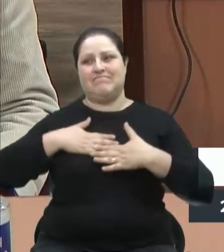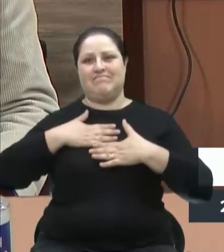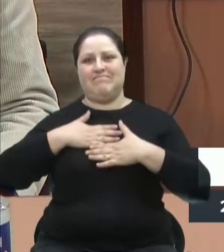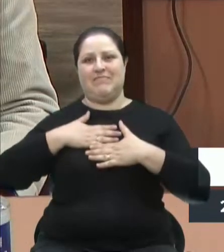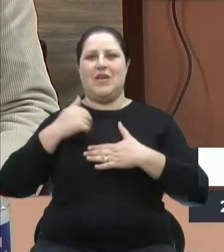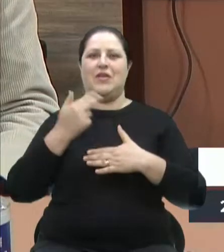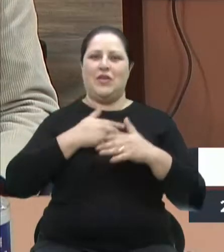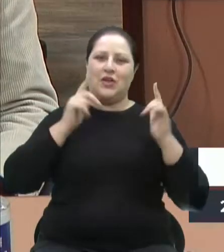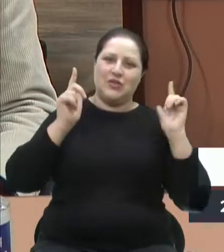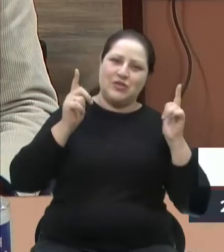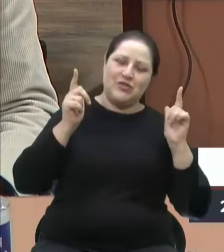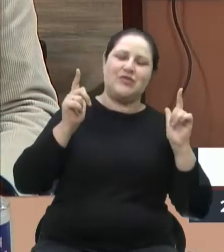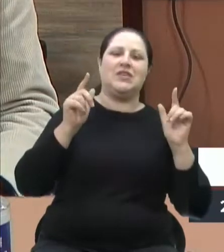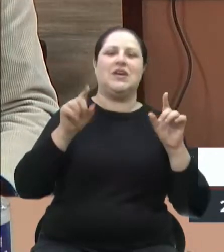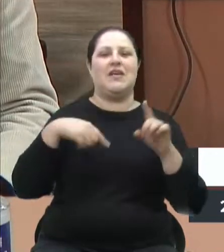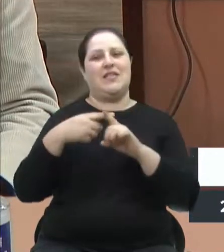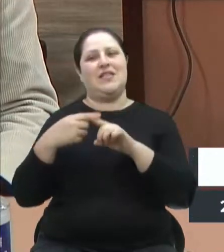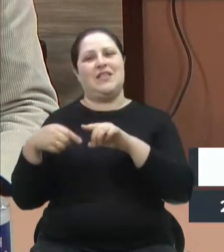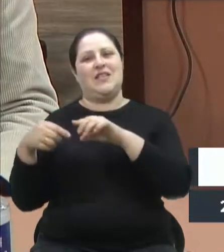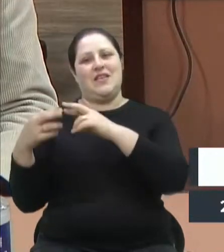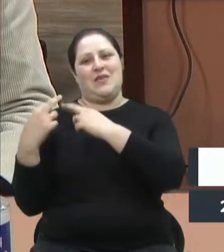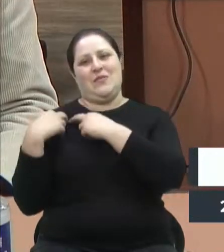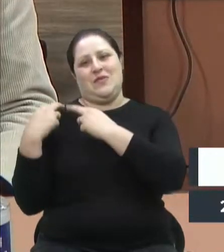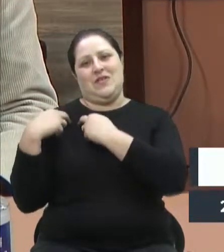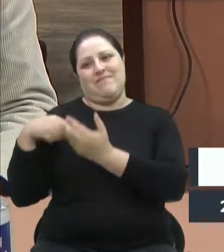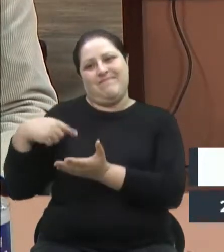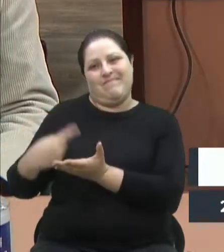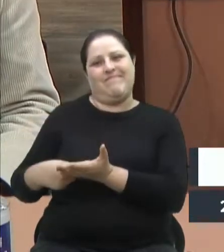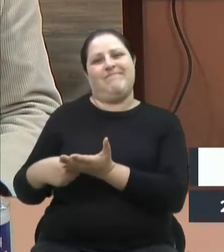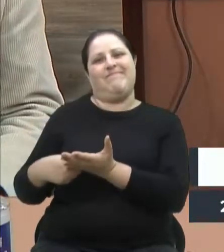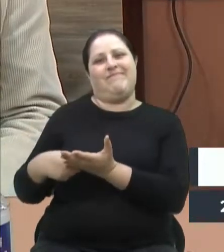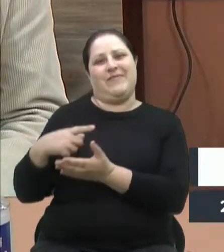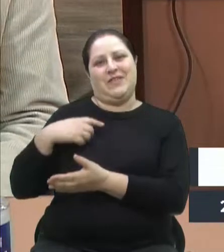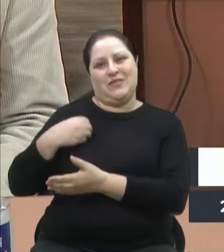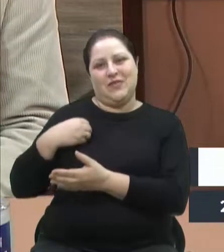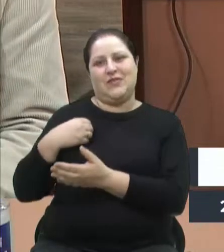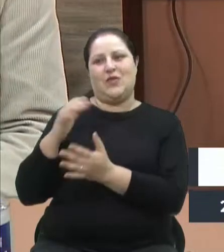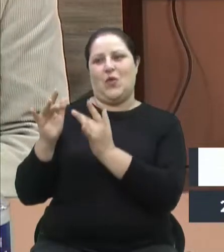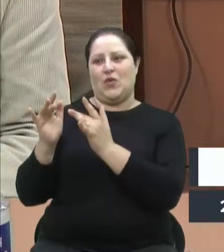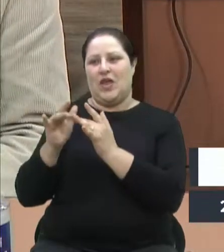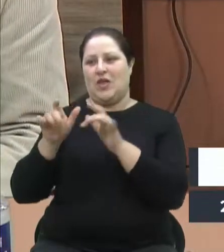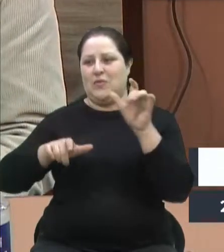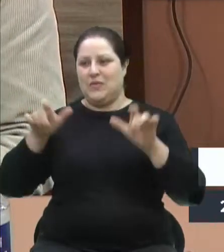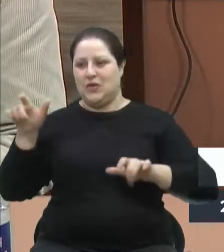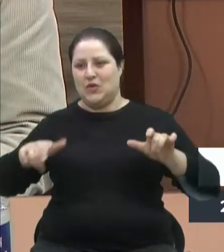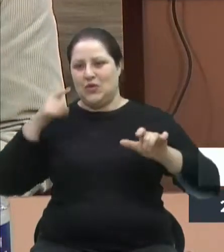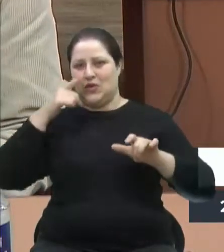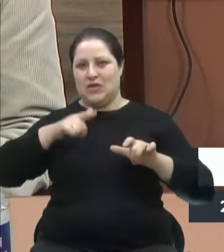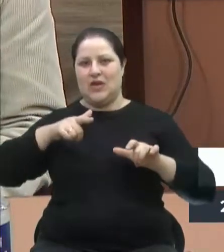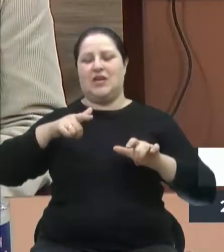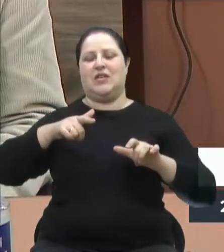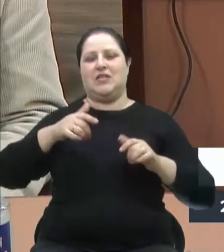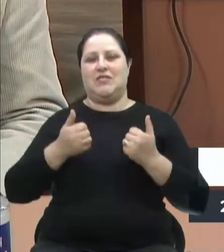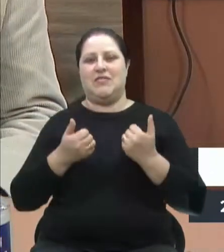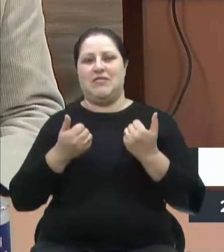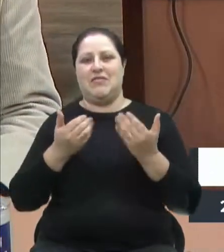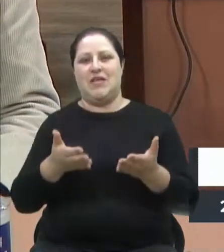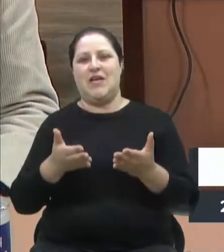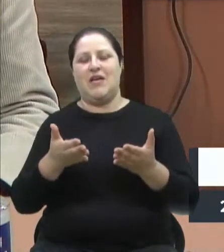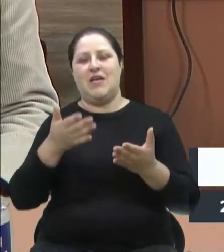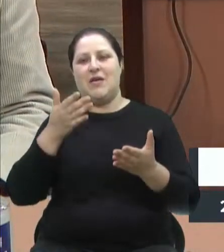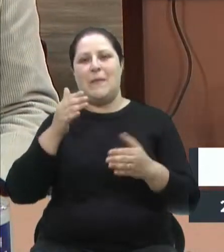apesar de a gente se divertir muito da responsabilidade né e do comprometimento que a gente tava tendo ali com as pessoas para efetivamente poder trazer